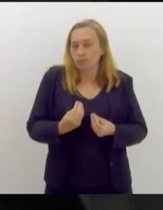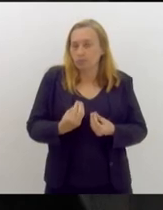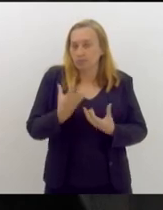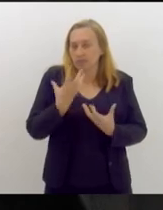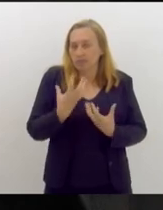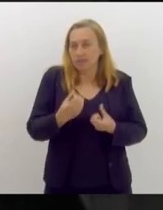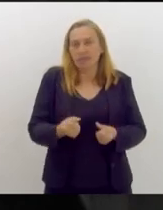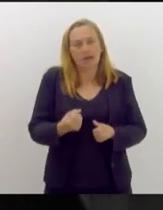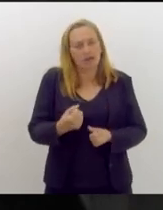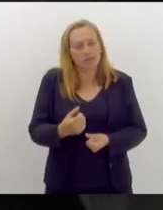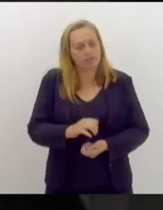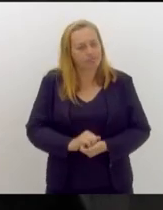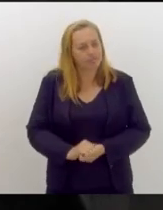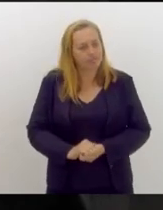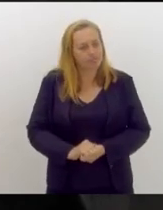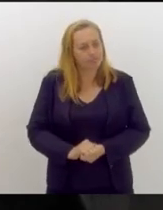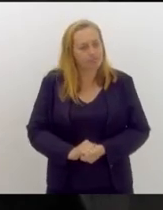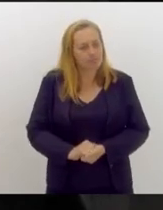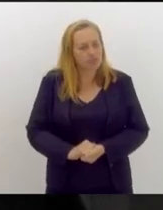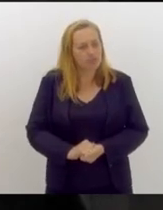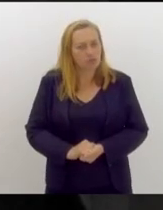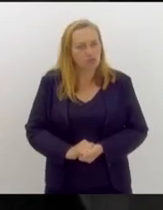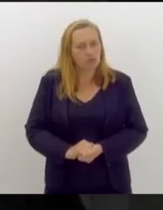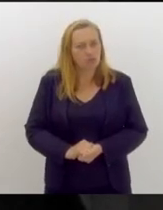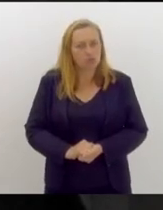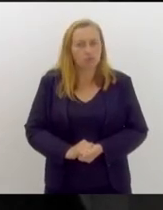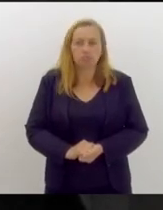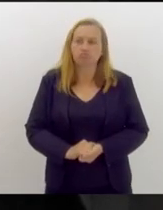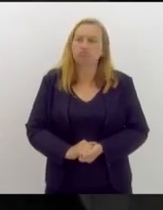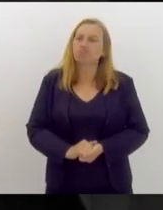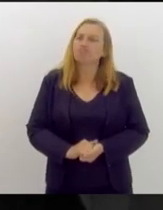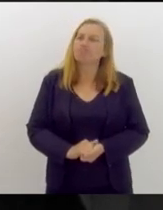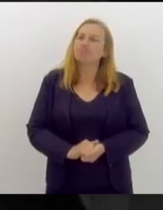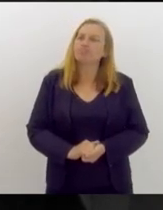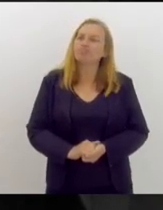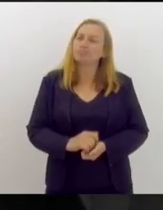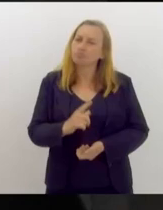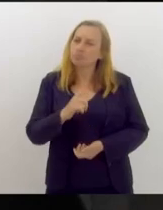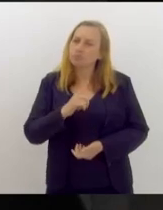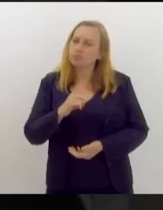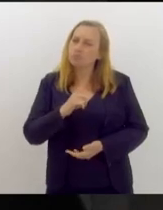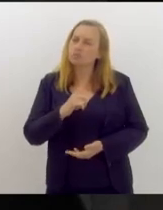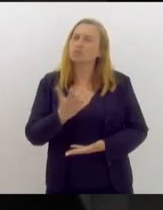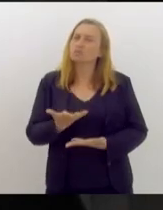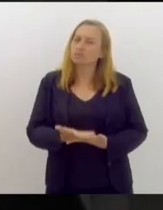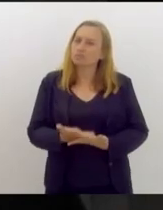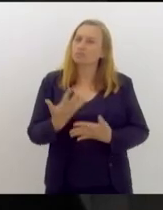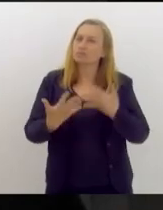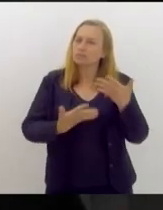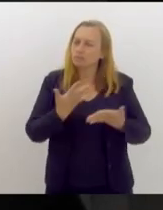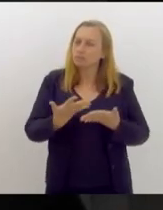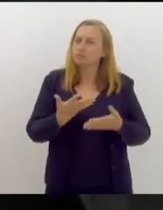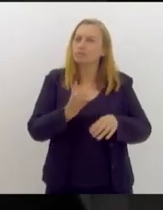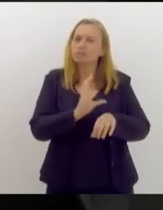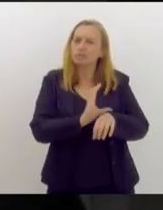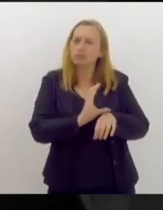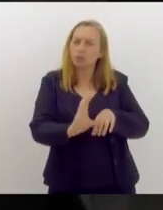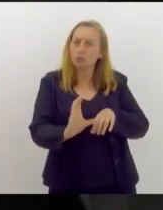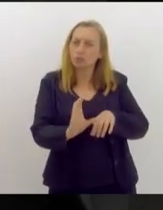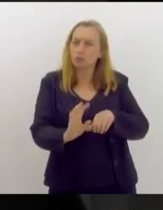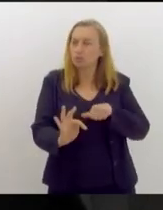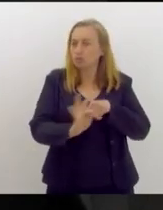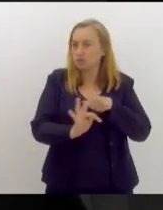eu tive o prazer de fazer um curso técnico de